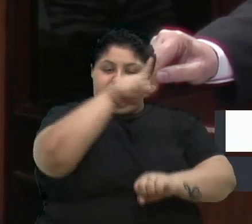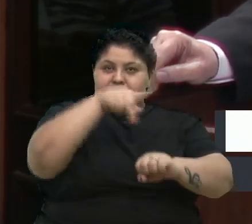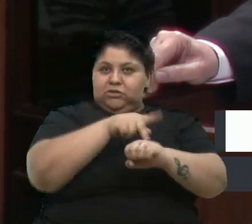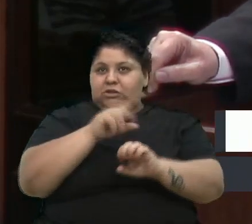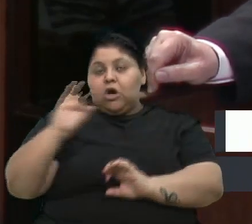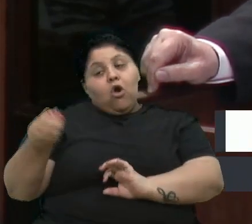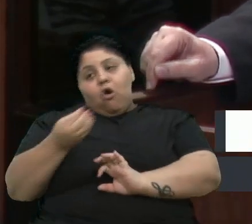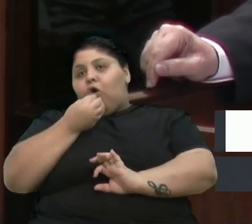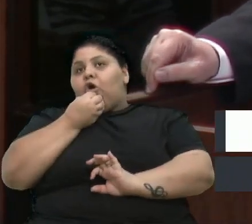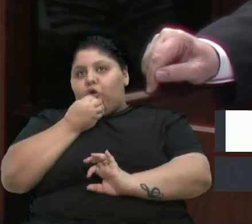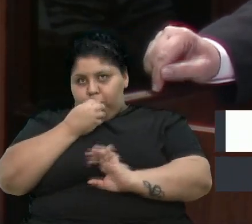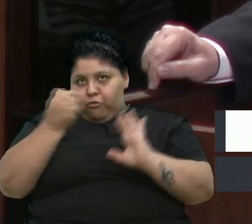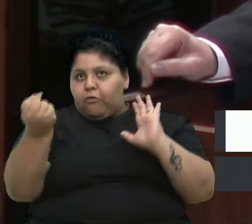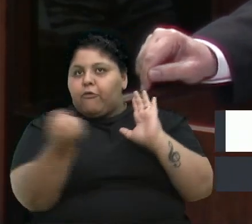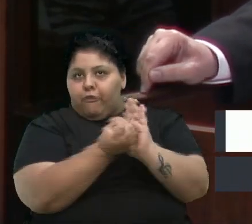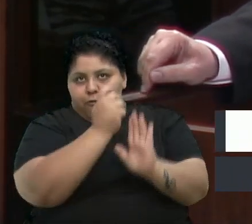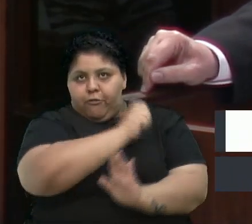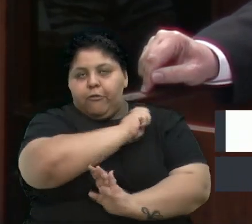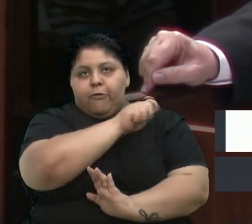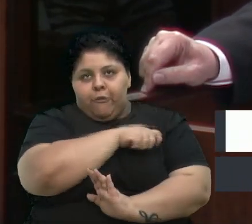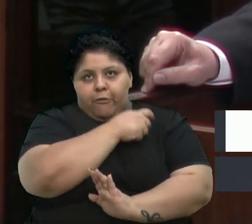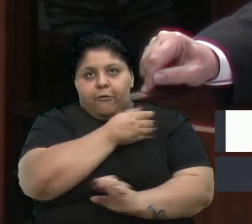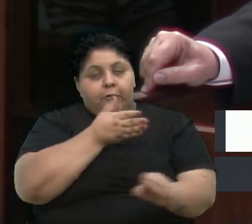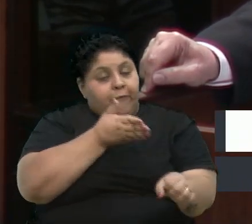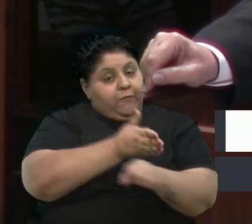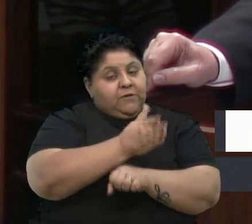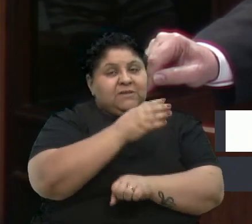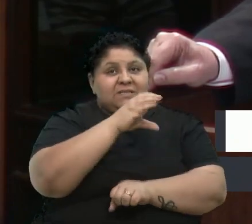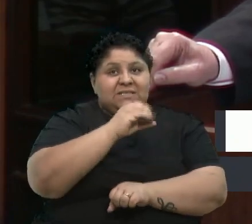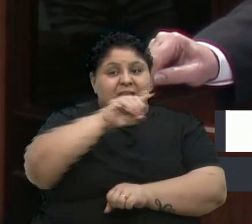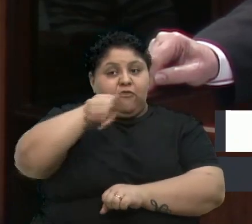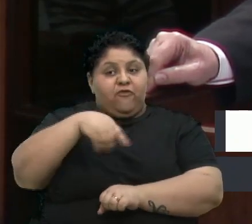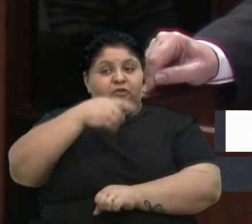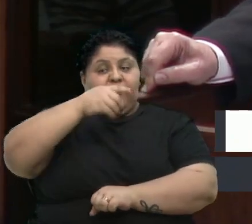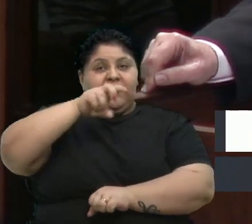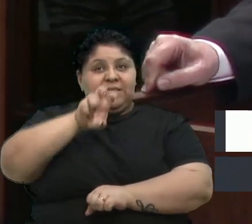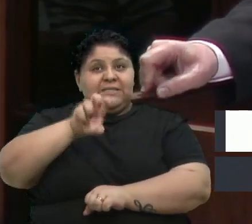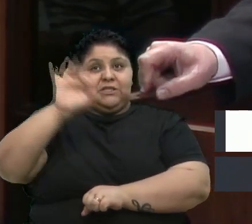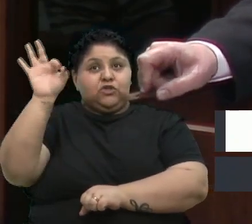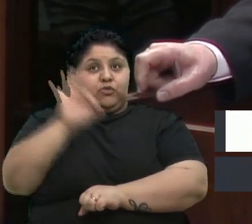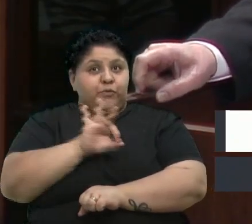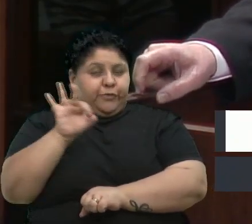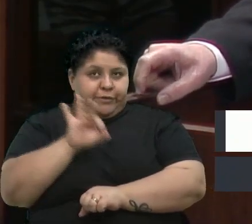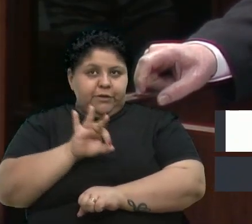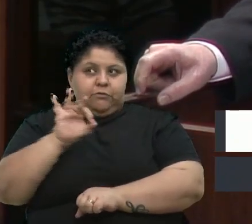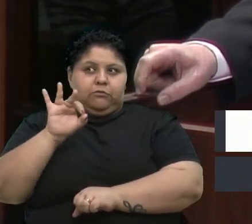marco fiscal nos permite 0,25% na questão dos déficits